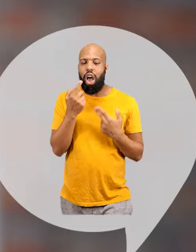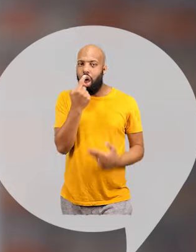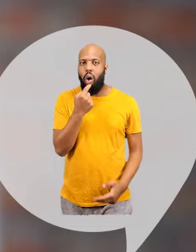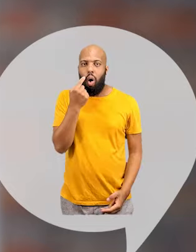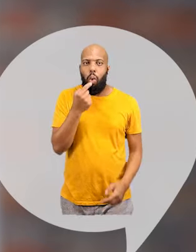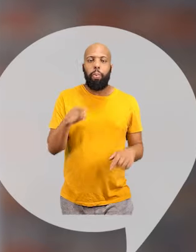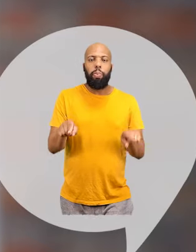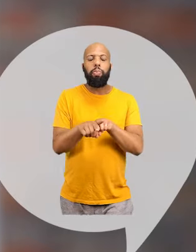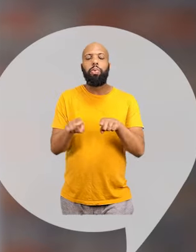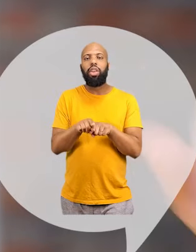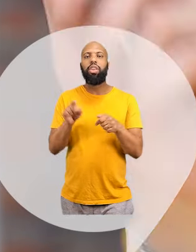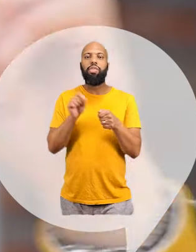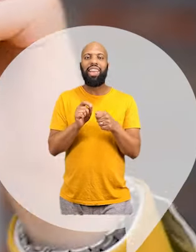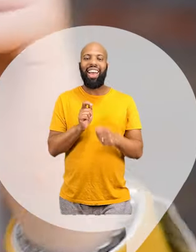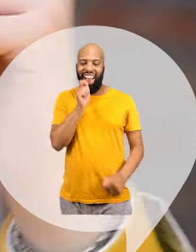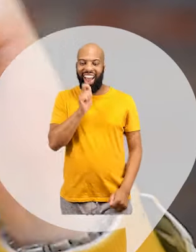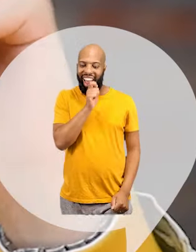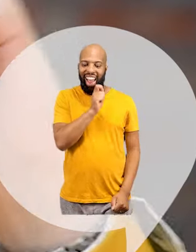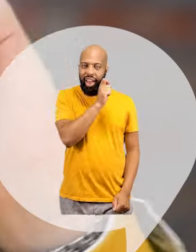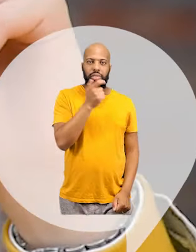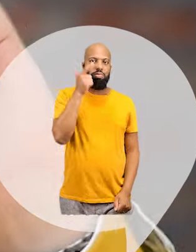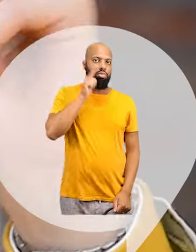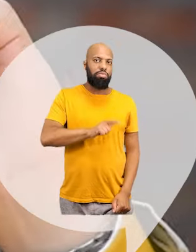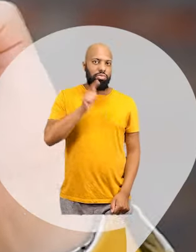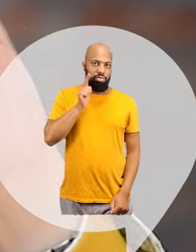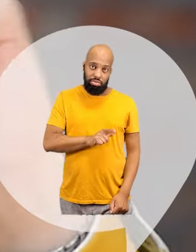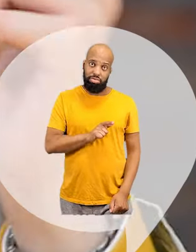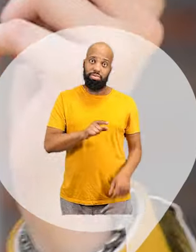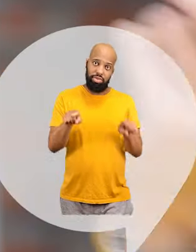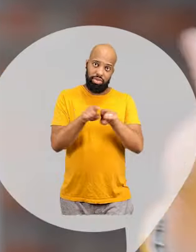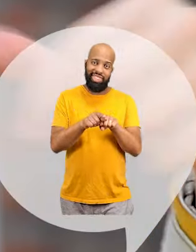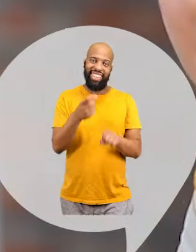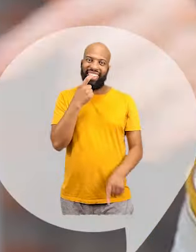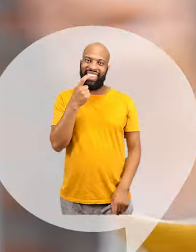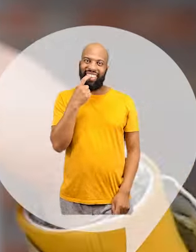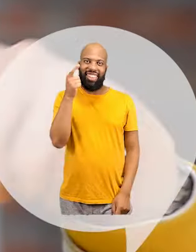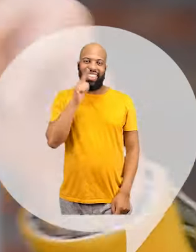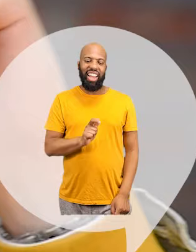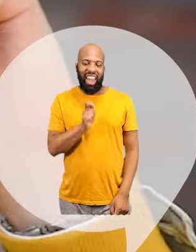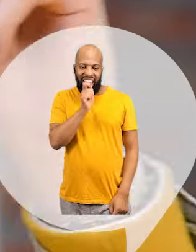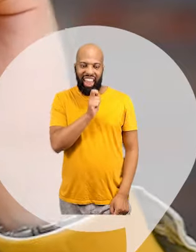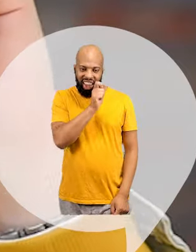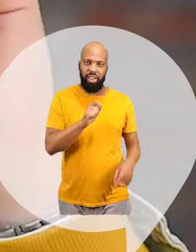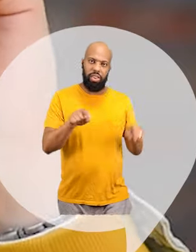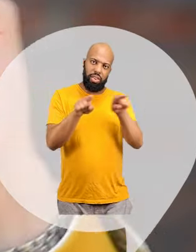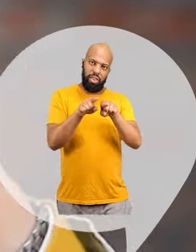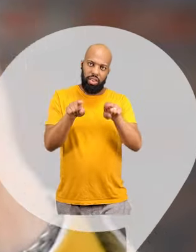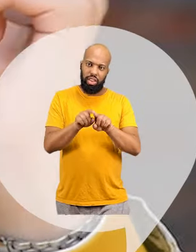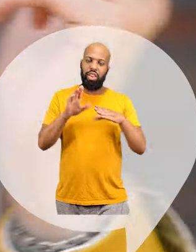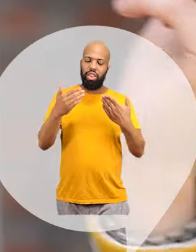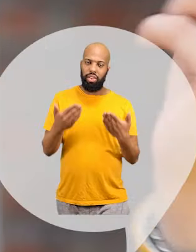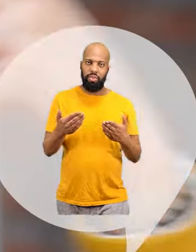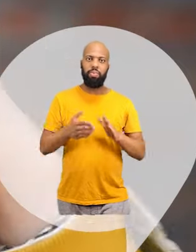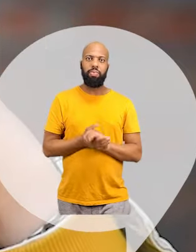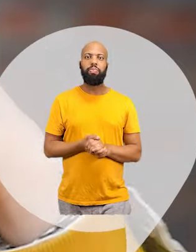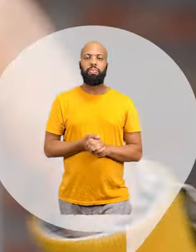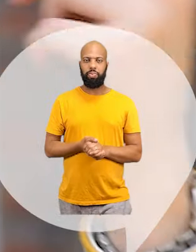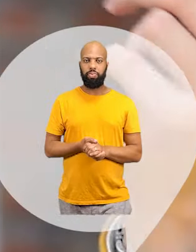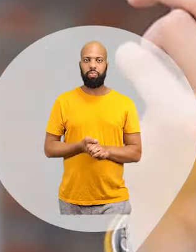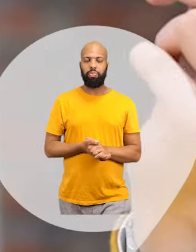fazendo implantes para fazer fazendo cirurgias para poder fazer os implantes dentais dentários